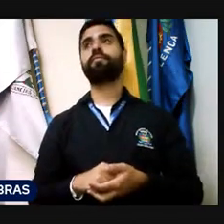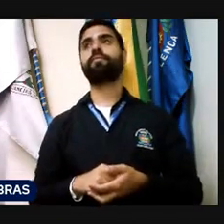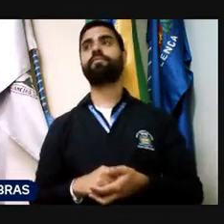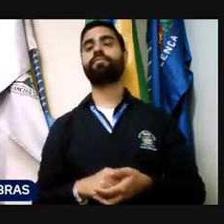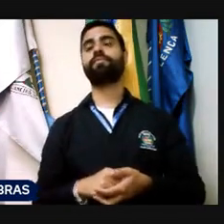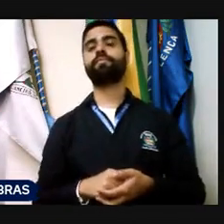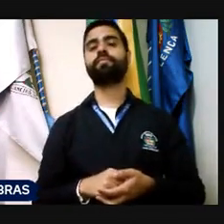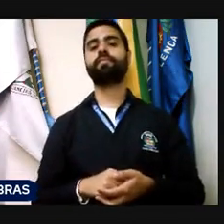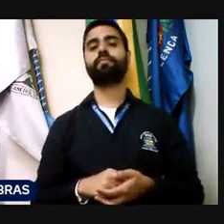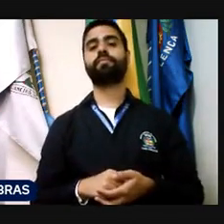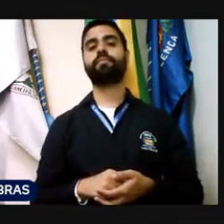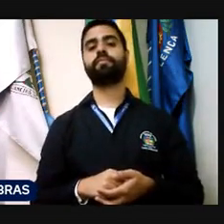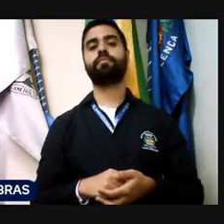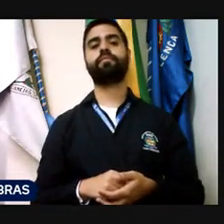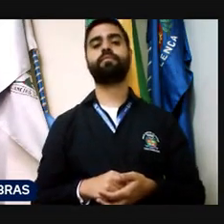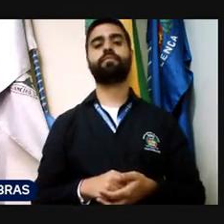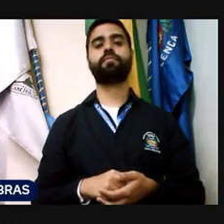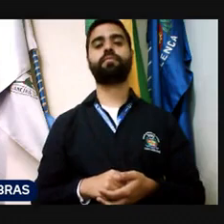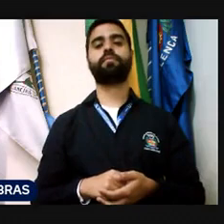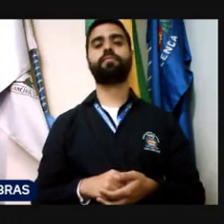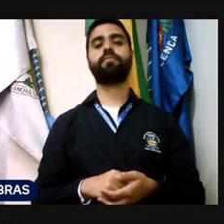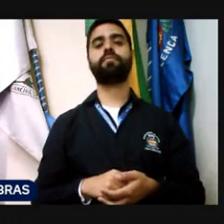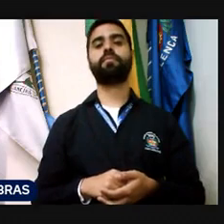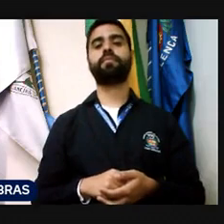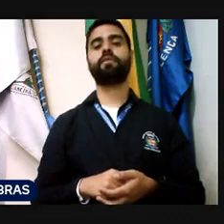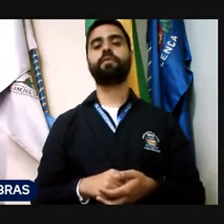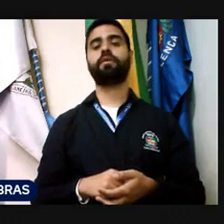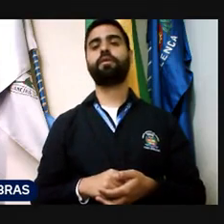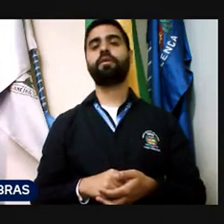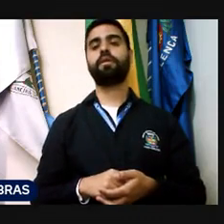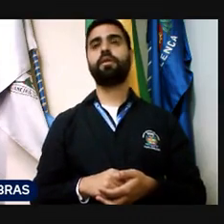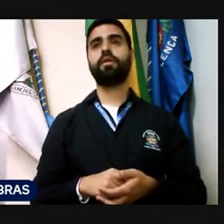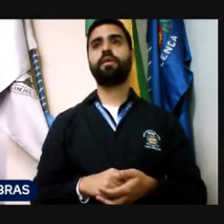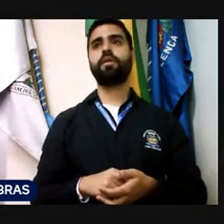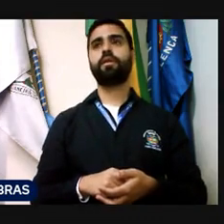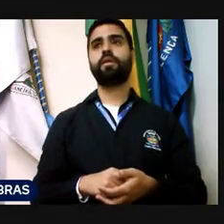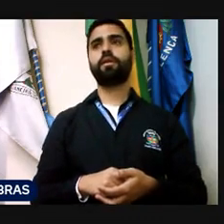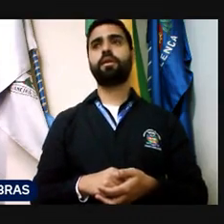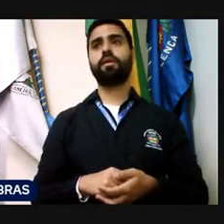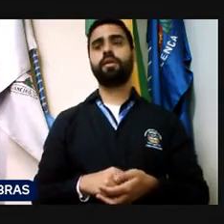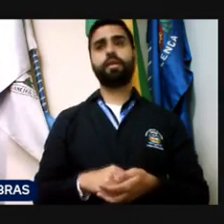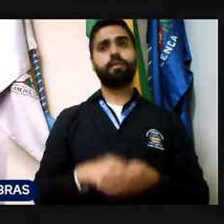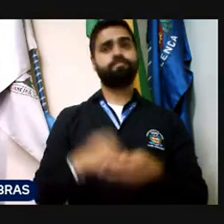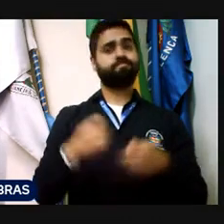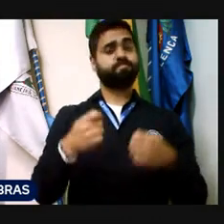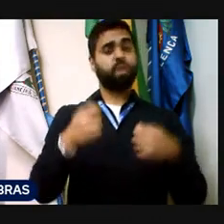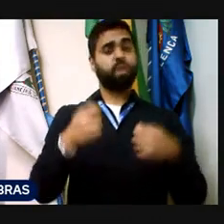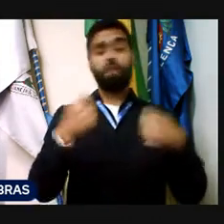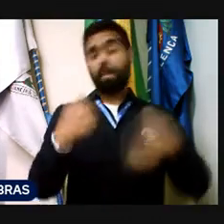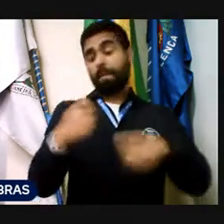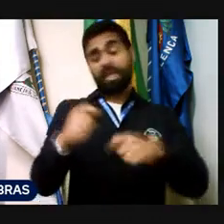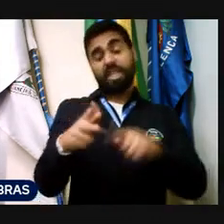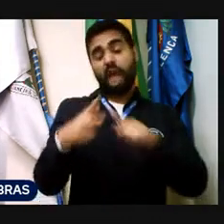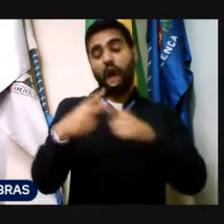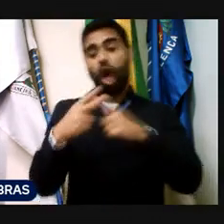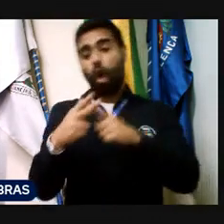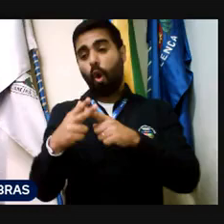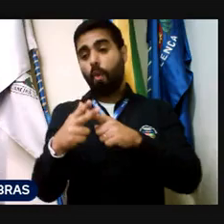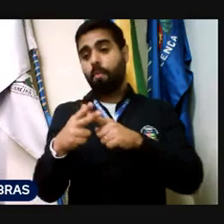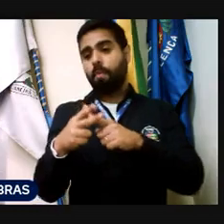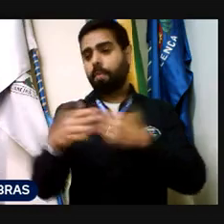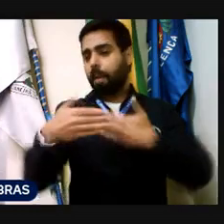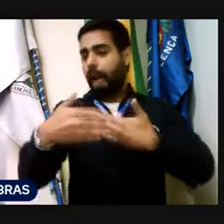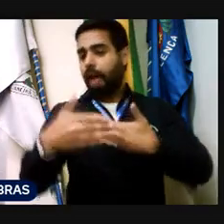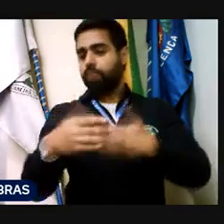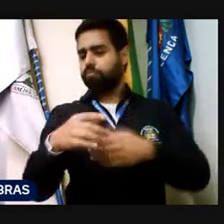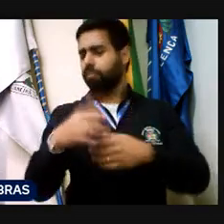maneira que realmente não terão reparos nem tão cedo. Nós temos que destacar